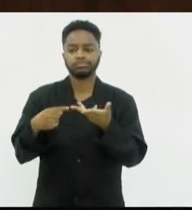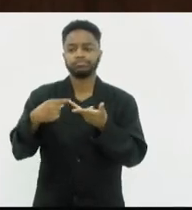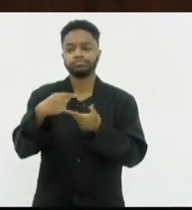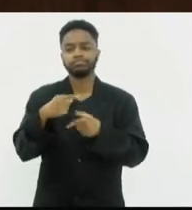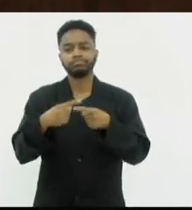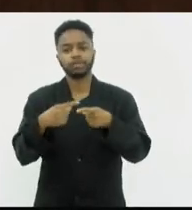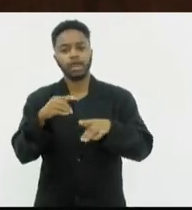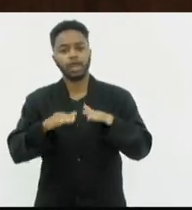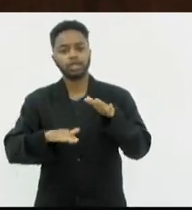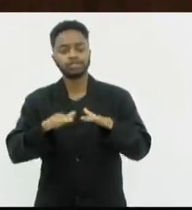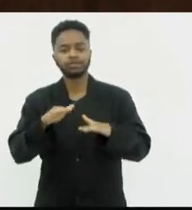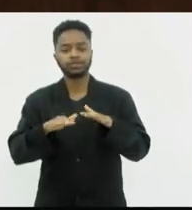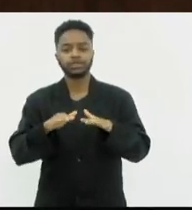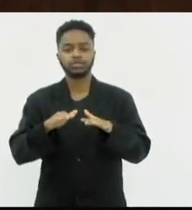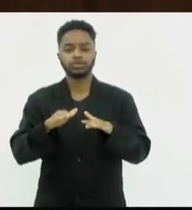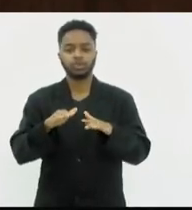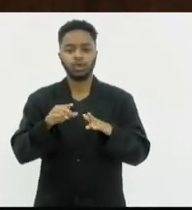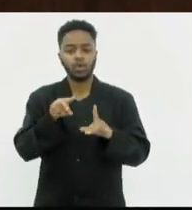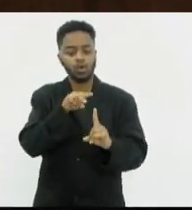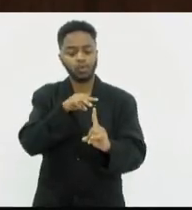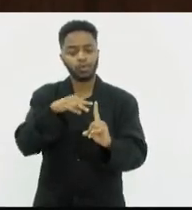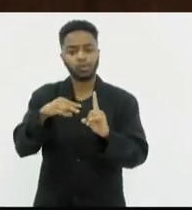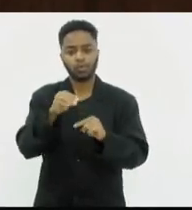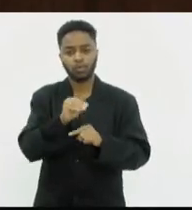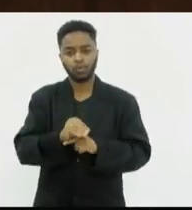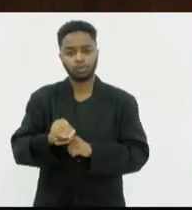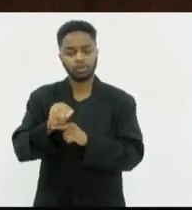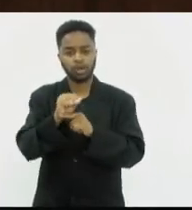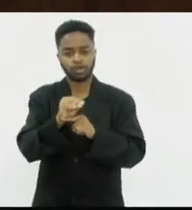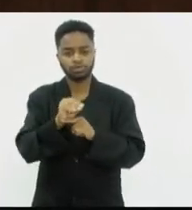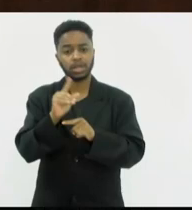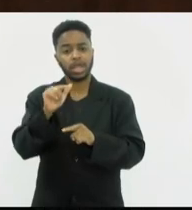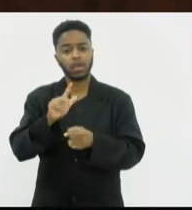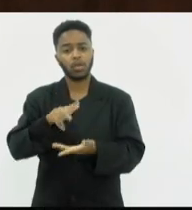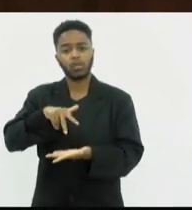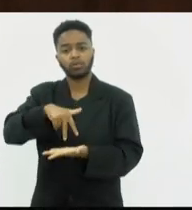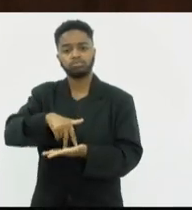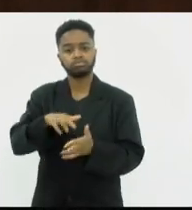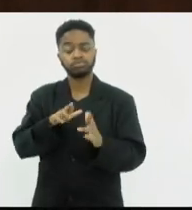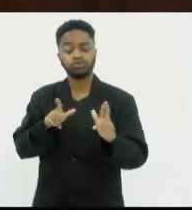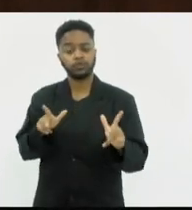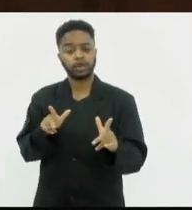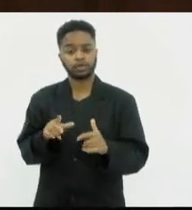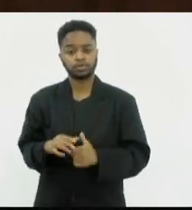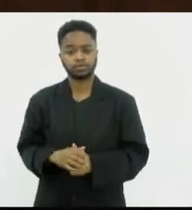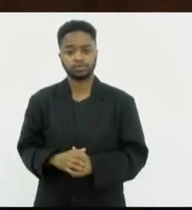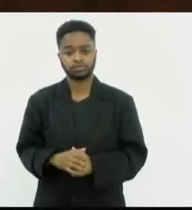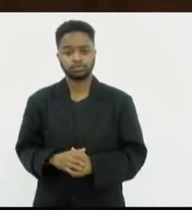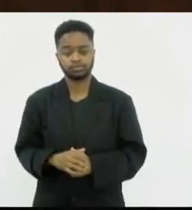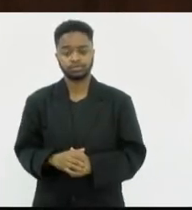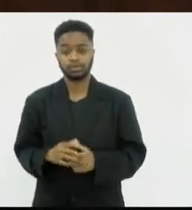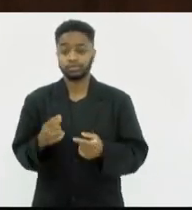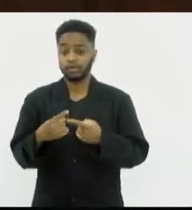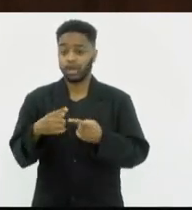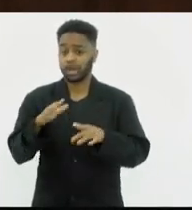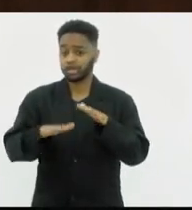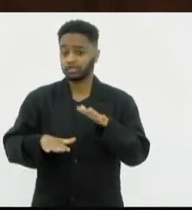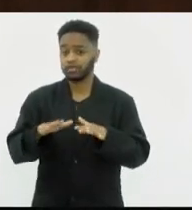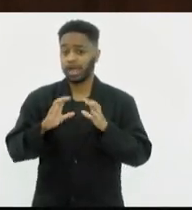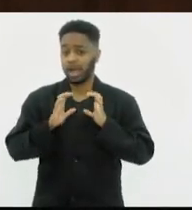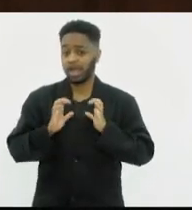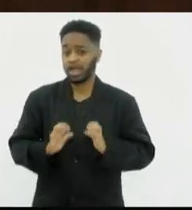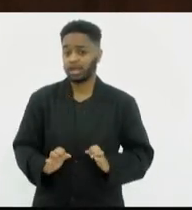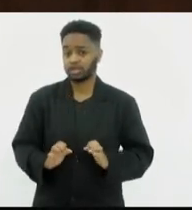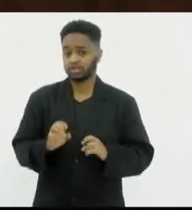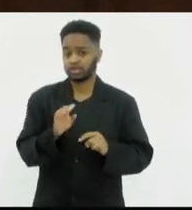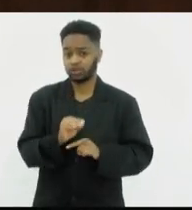Muitas vezes, o olhar de cuidado é uma postura diferenciada. E esse olhar de cuidado, a ética